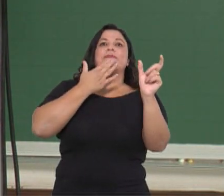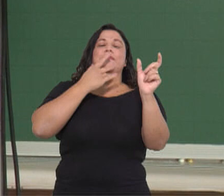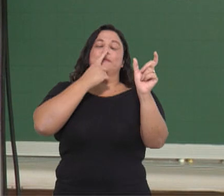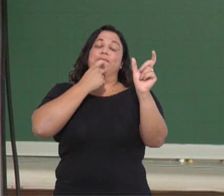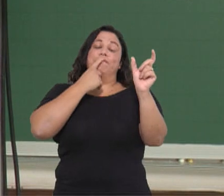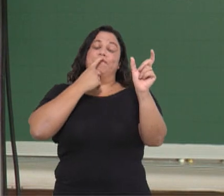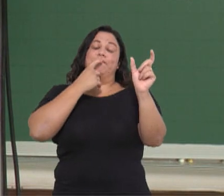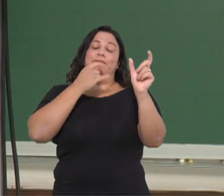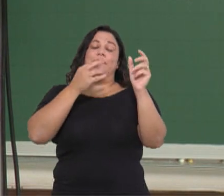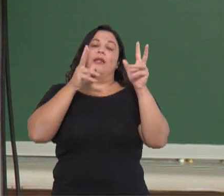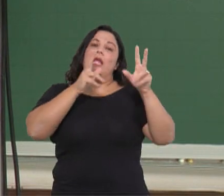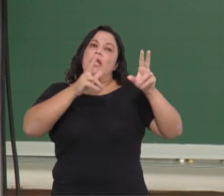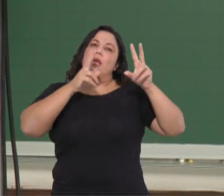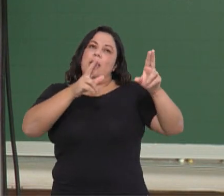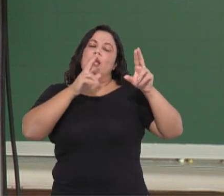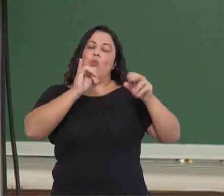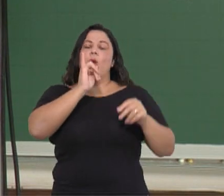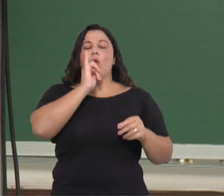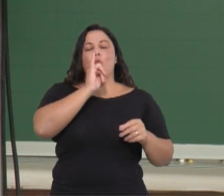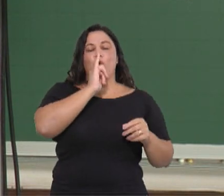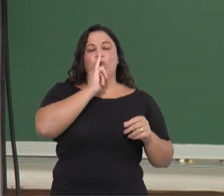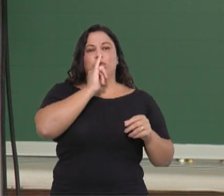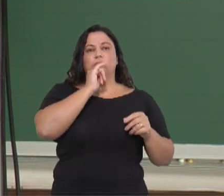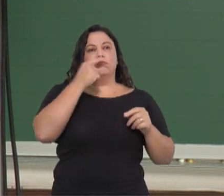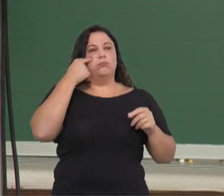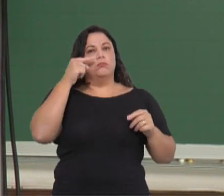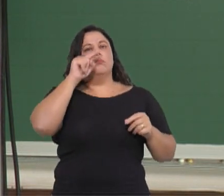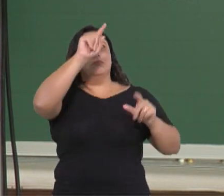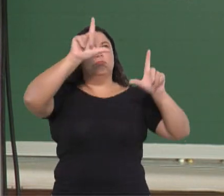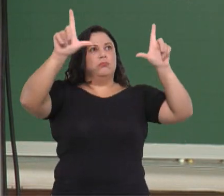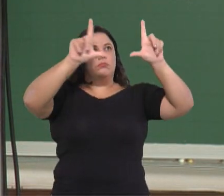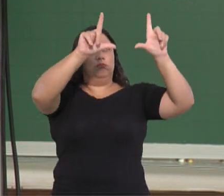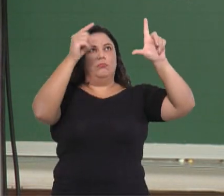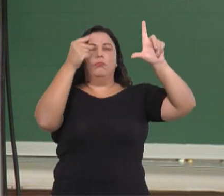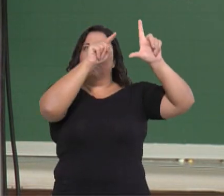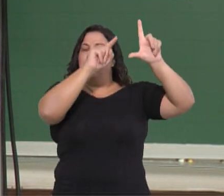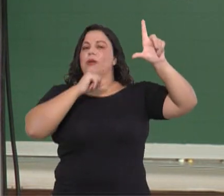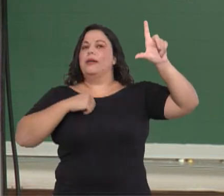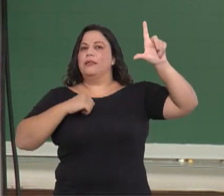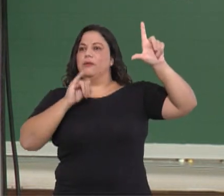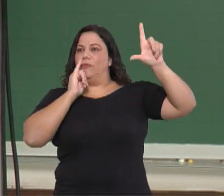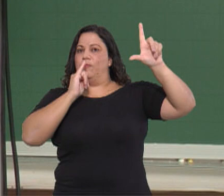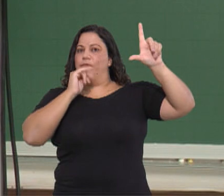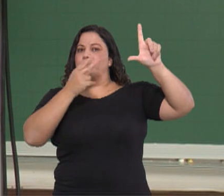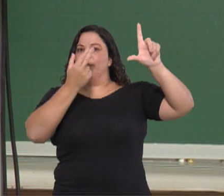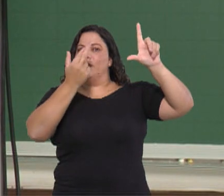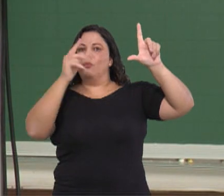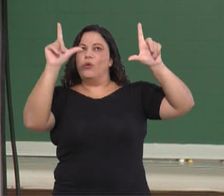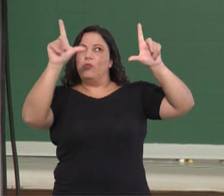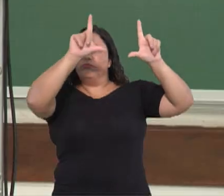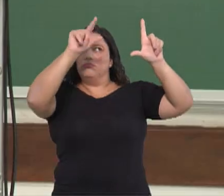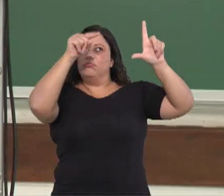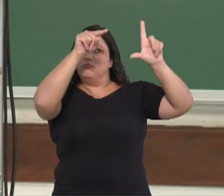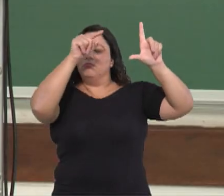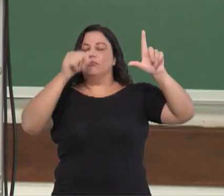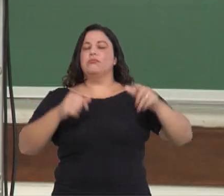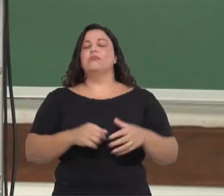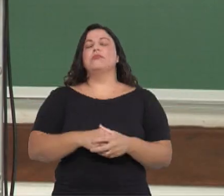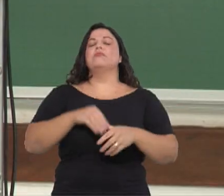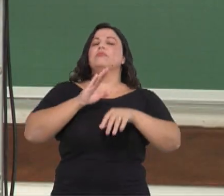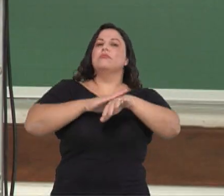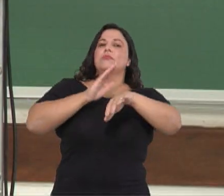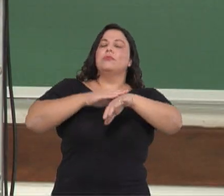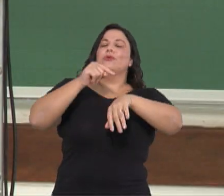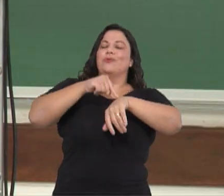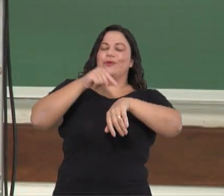Então, você vai fazer a pintura das suas palavras de acordo com as sílabas tônicas. Vou dar um tempinho para